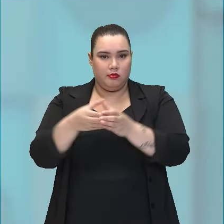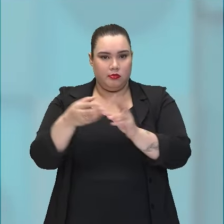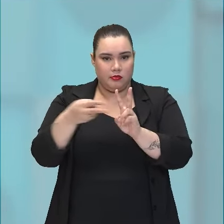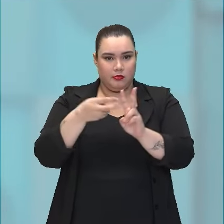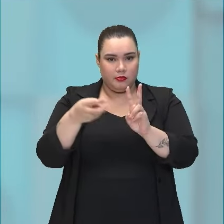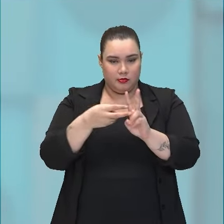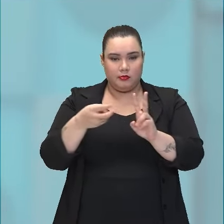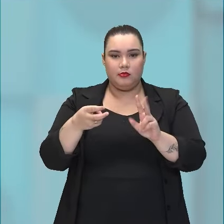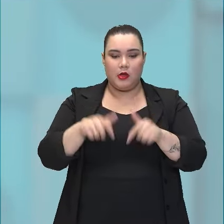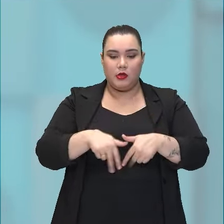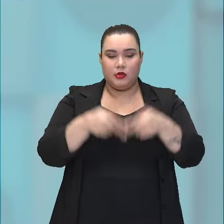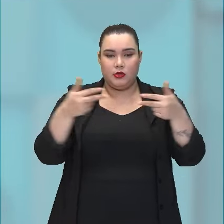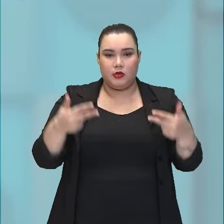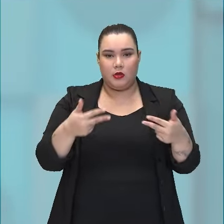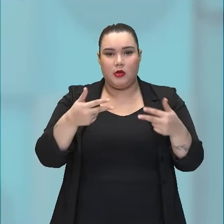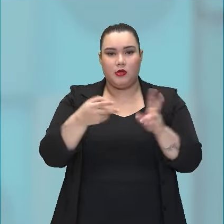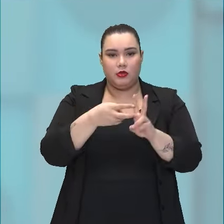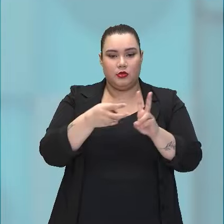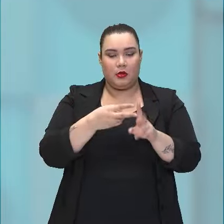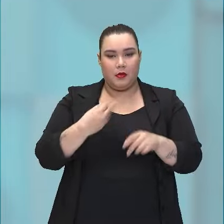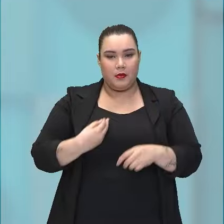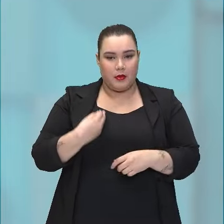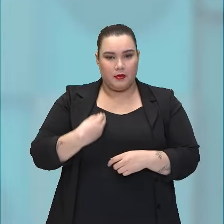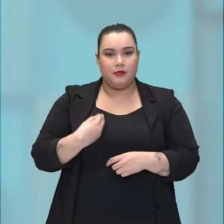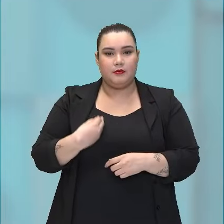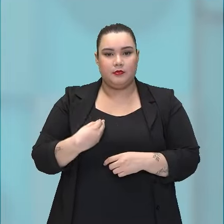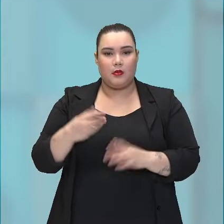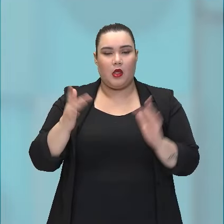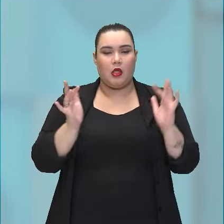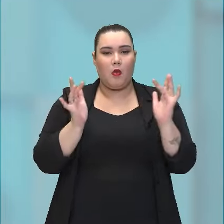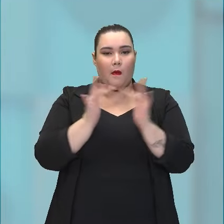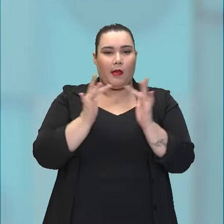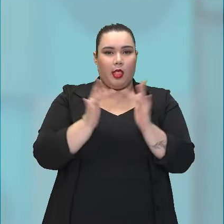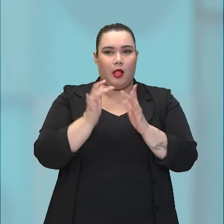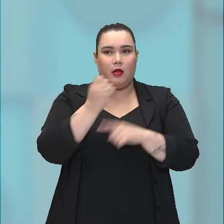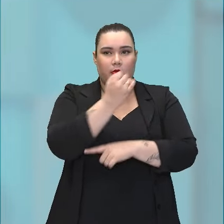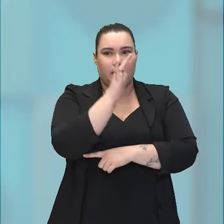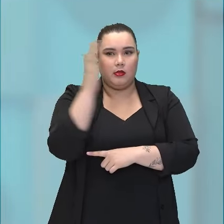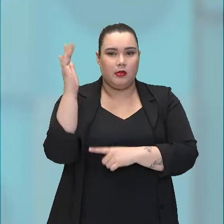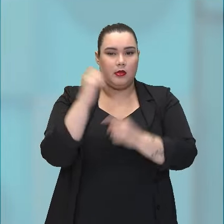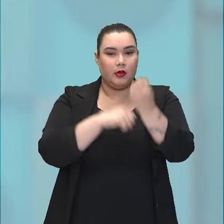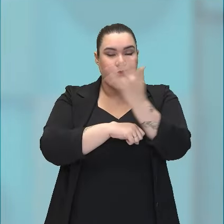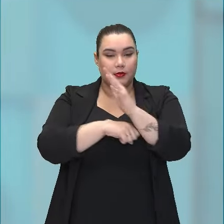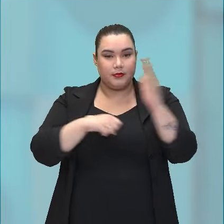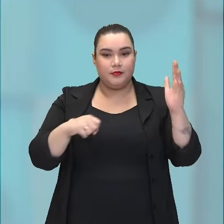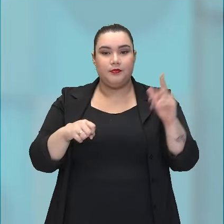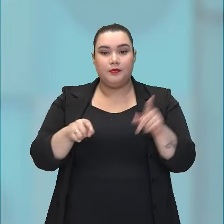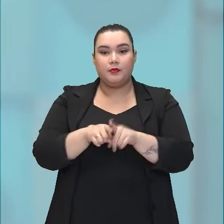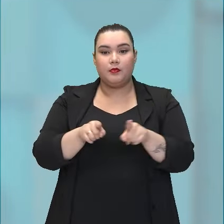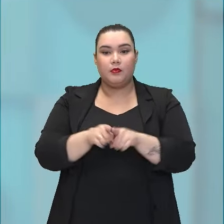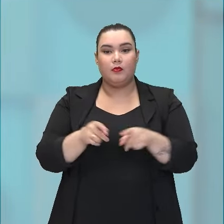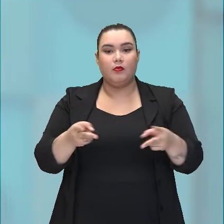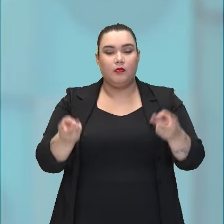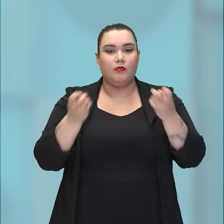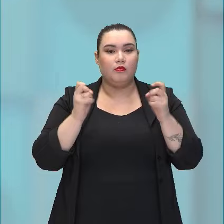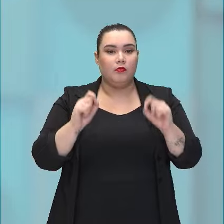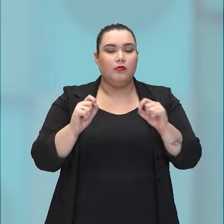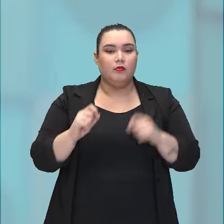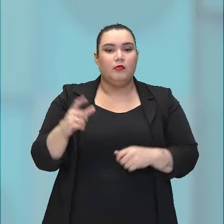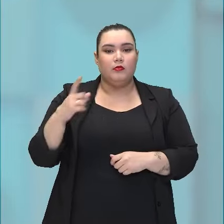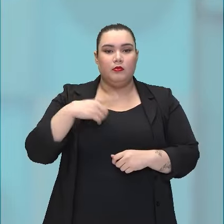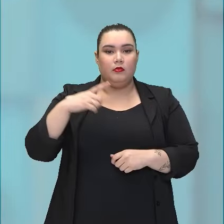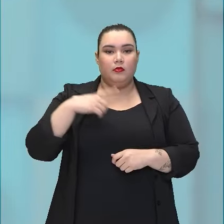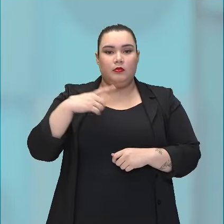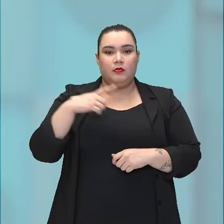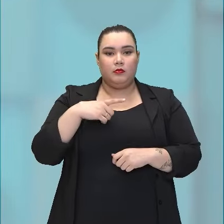essa etnia indígena vivia, na floresta, em contato com a natureza. E percebam também que nós temos um tempo